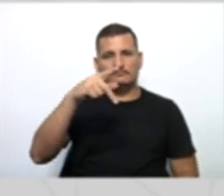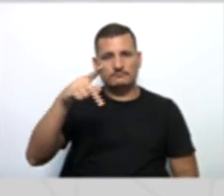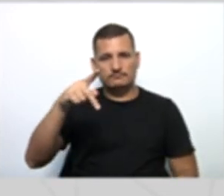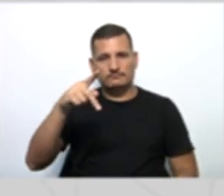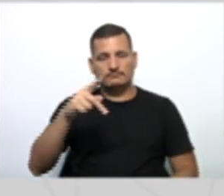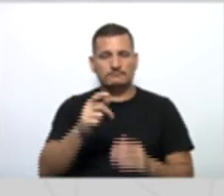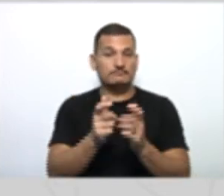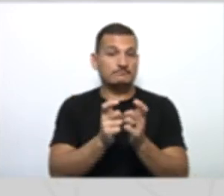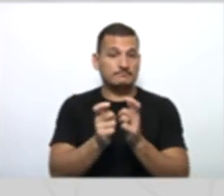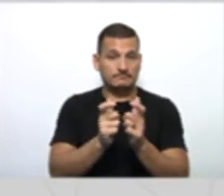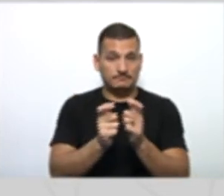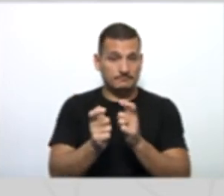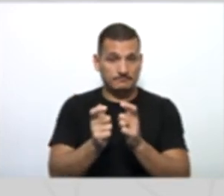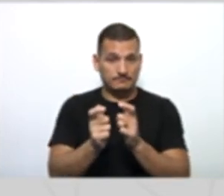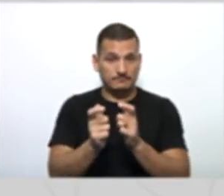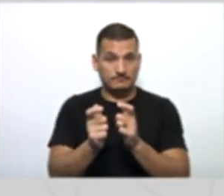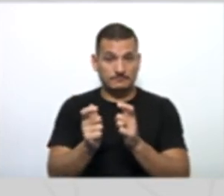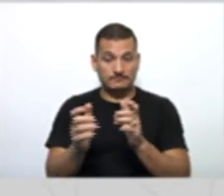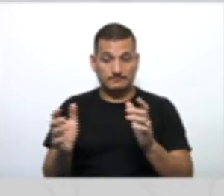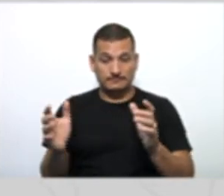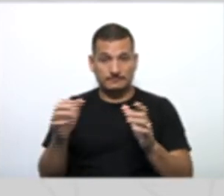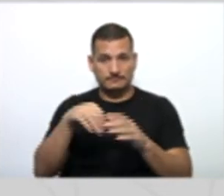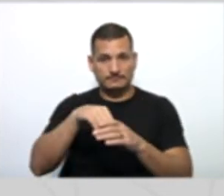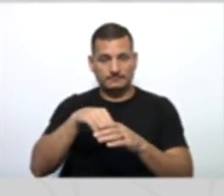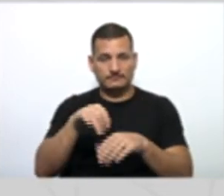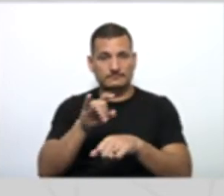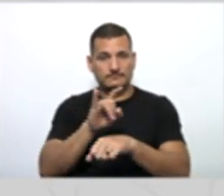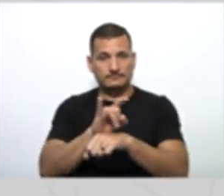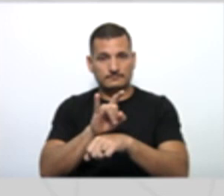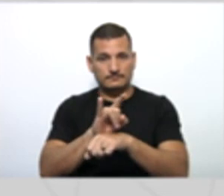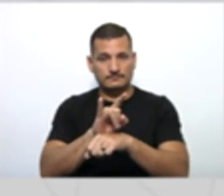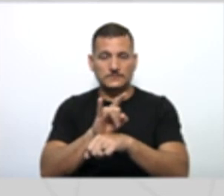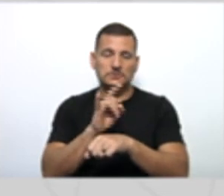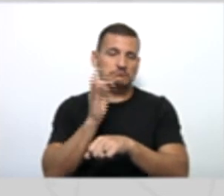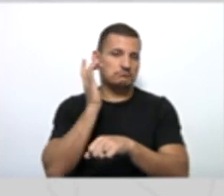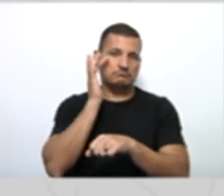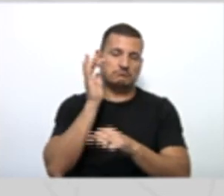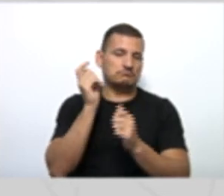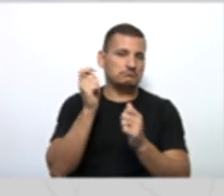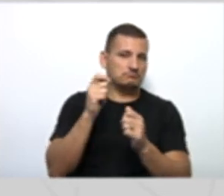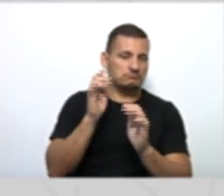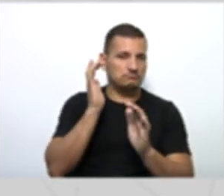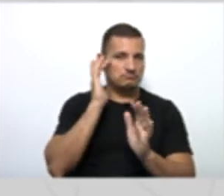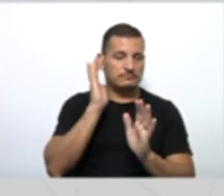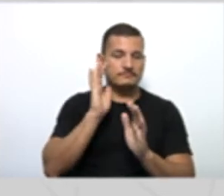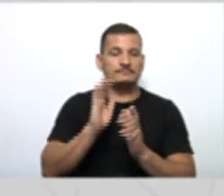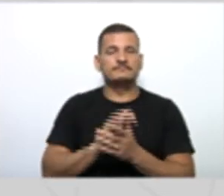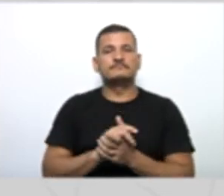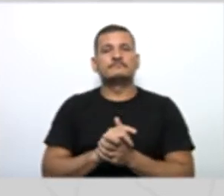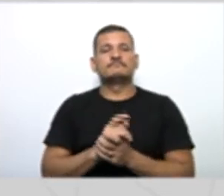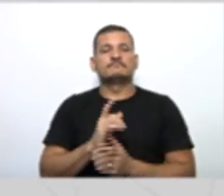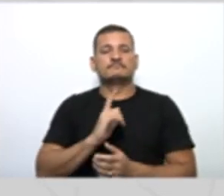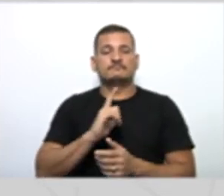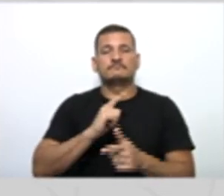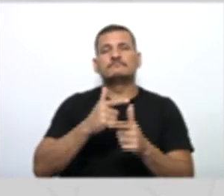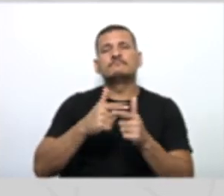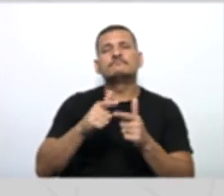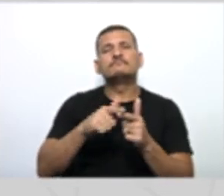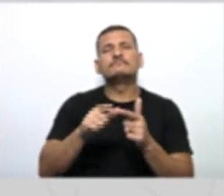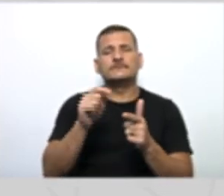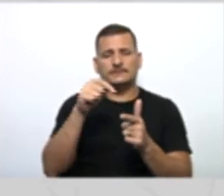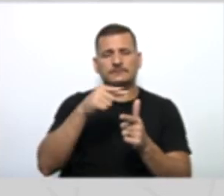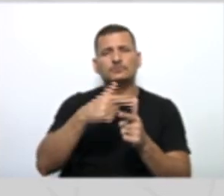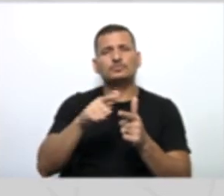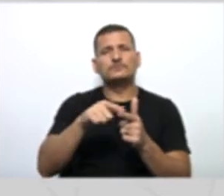para Android. Não sei se é possível, mas é o nosso tema. E eu tenho um problema. O problema vai ser sempre o norte da